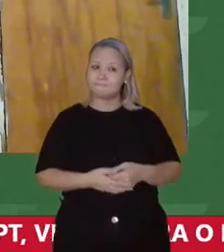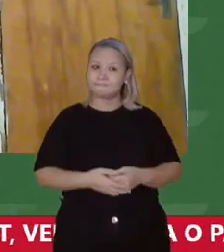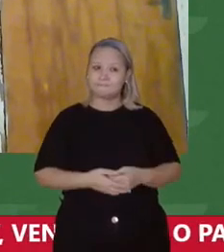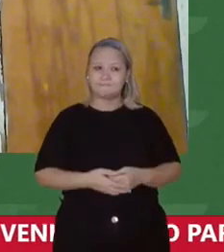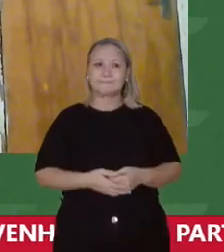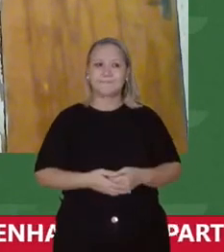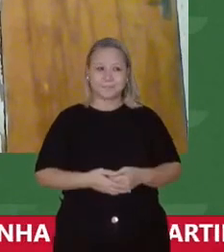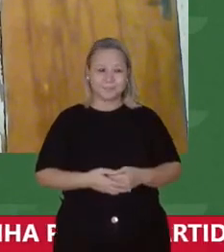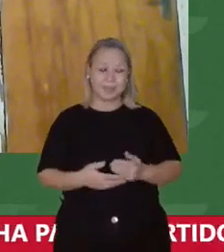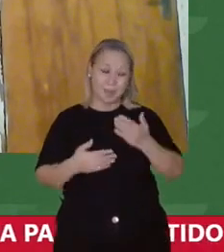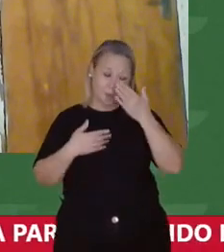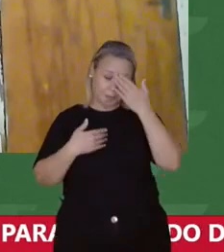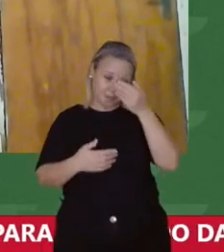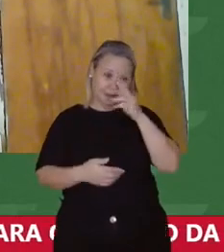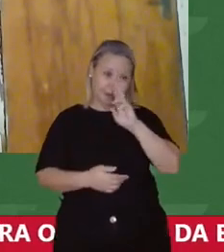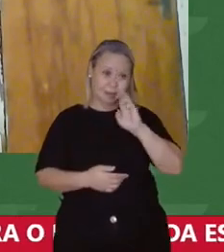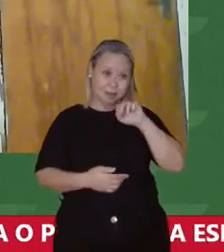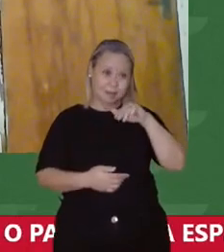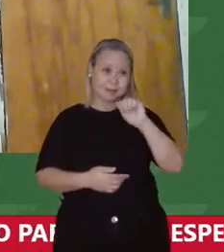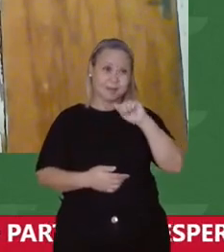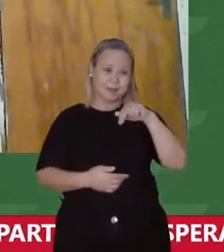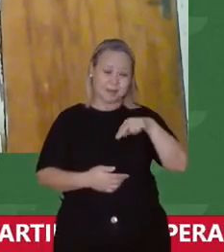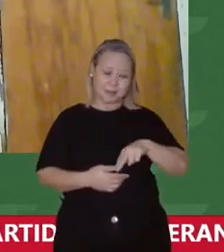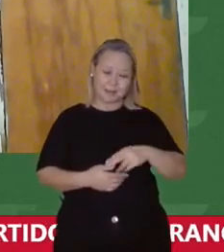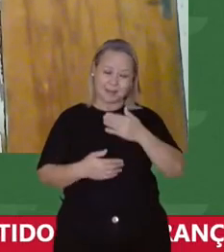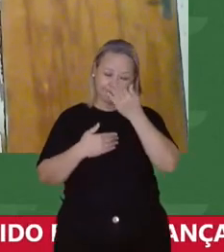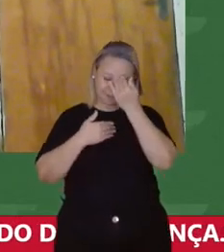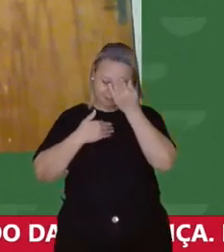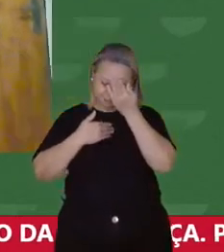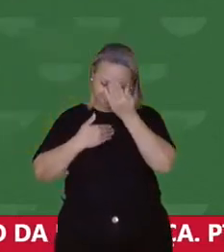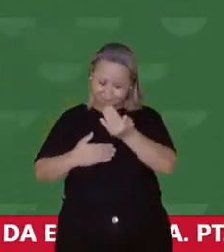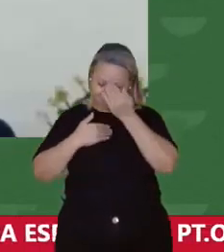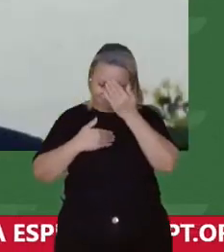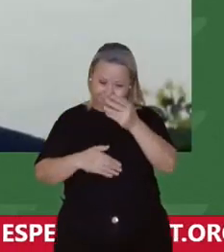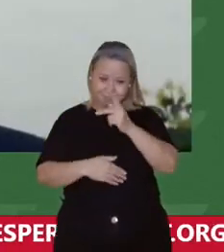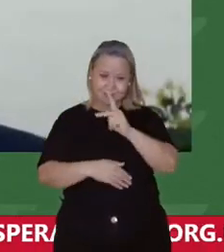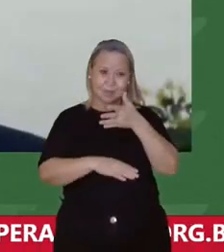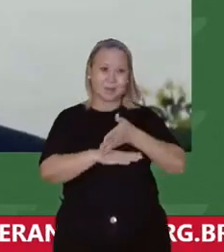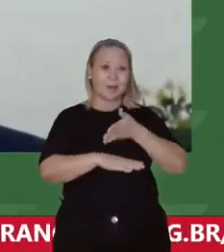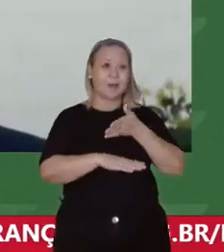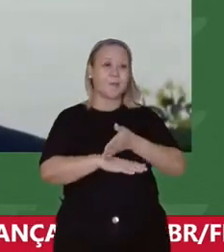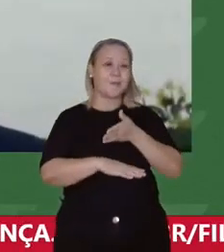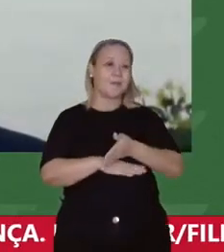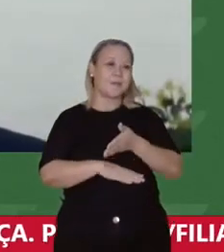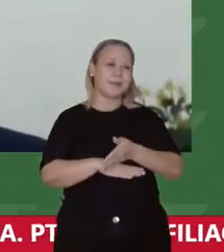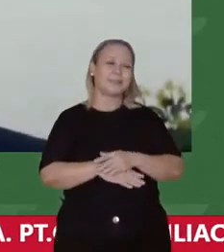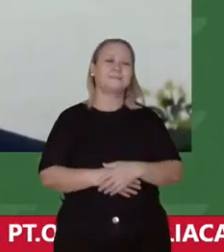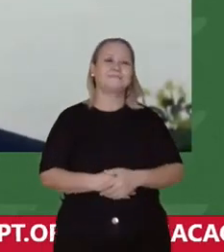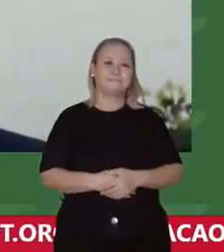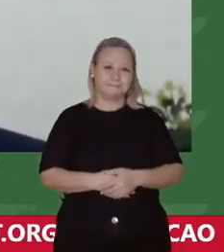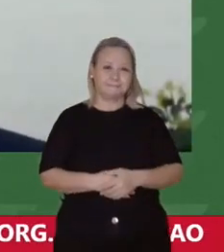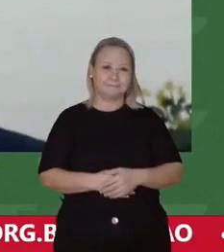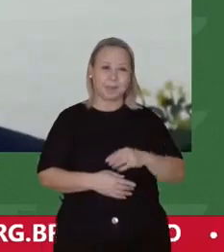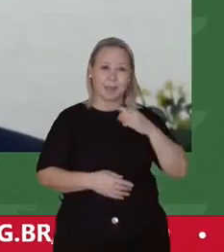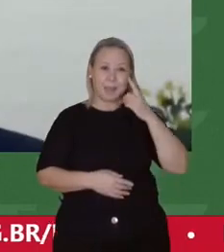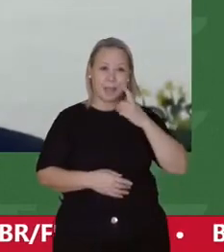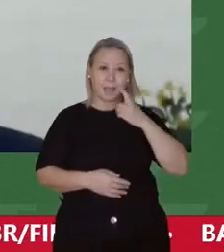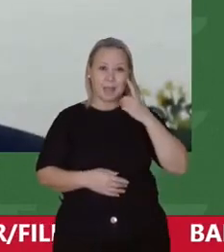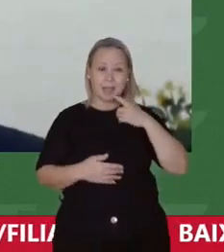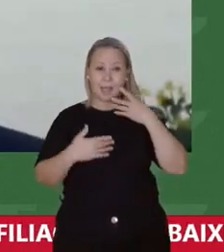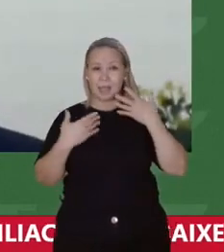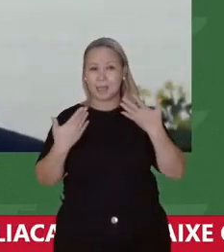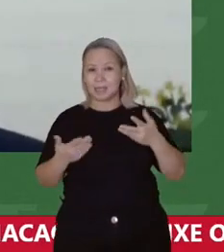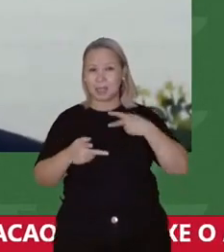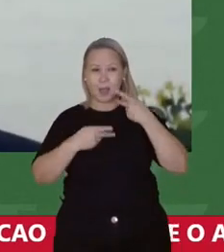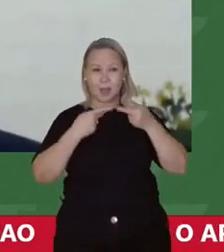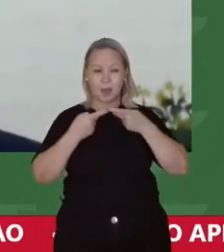Obrigado, Renan. Muito grato pela sua participação. Tem dado uma contribuição